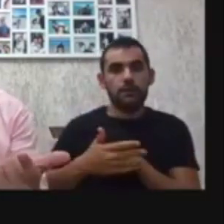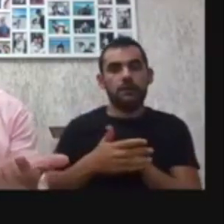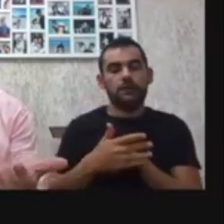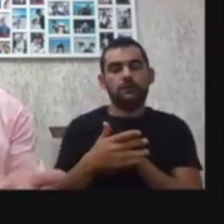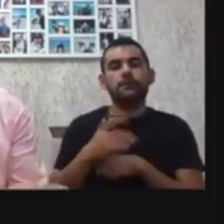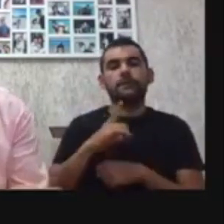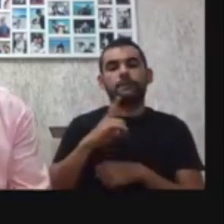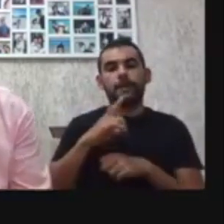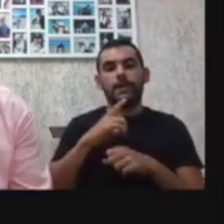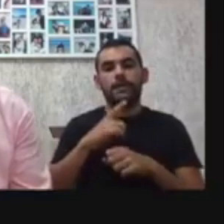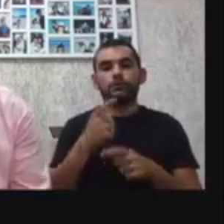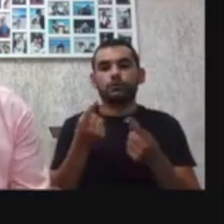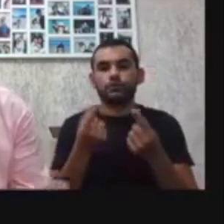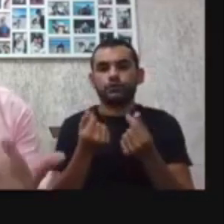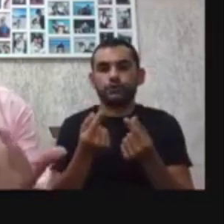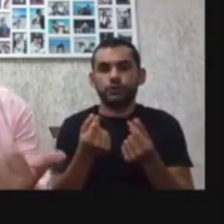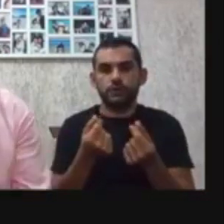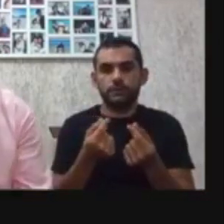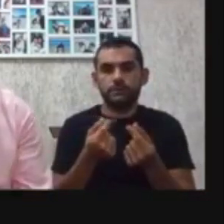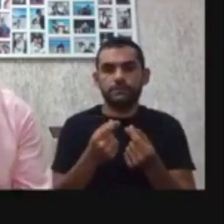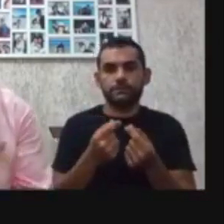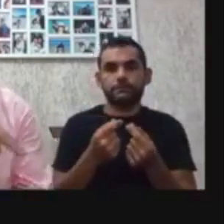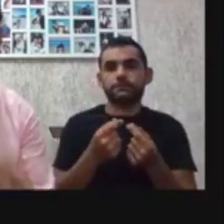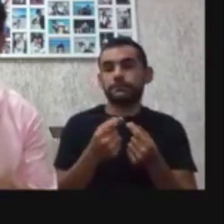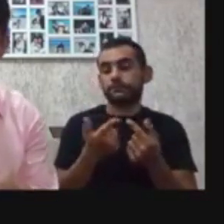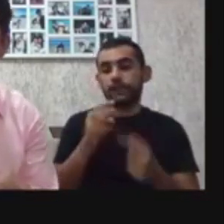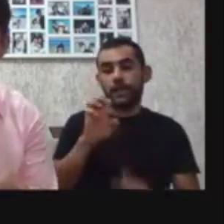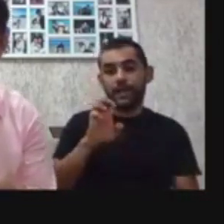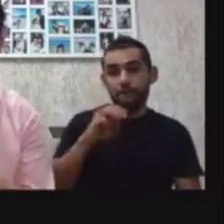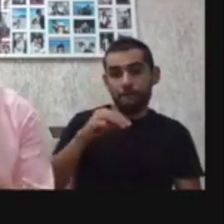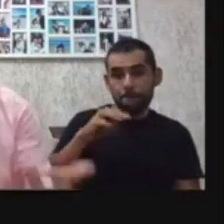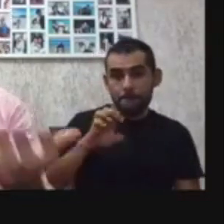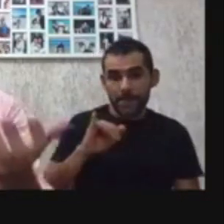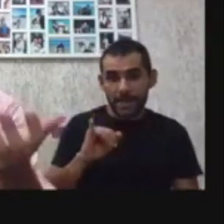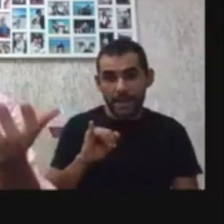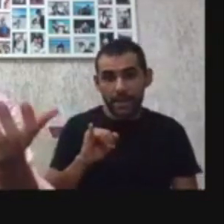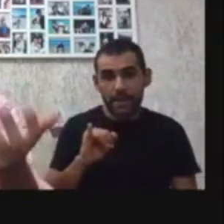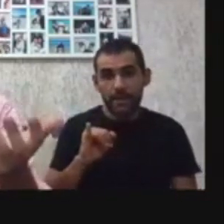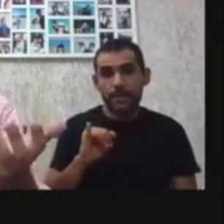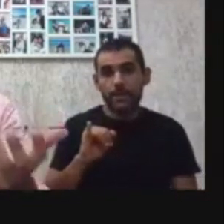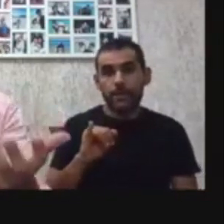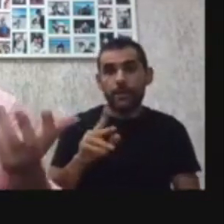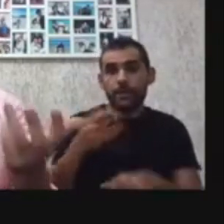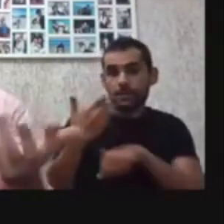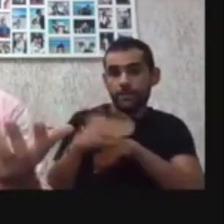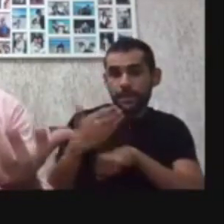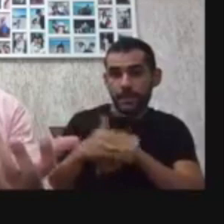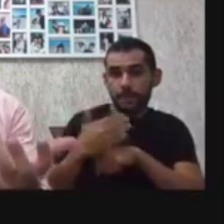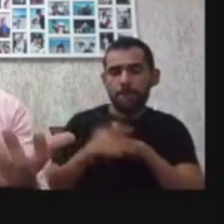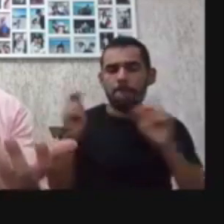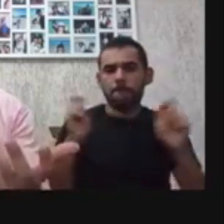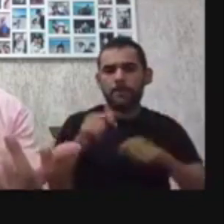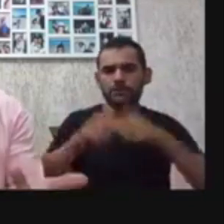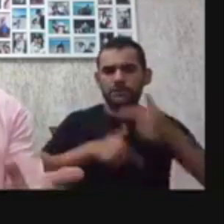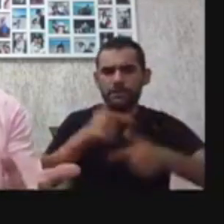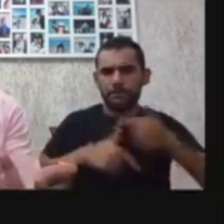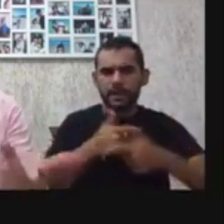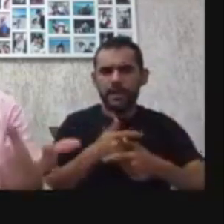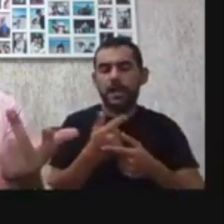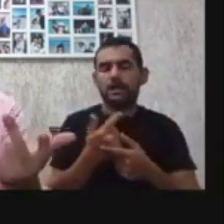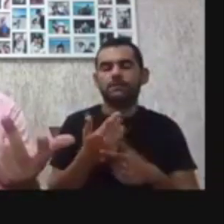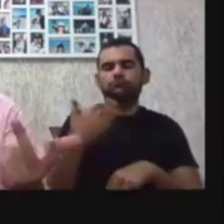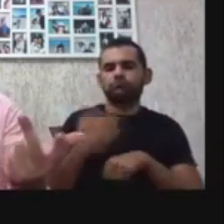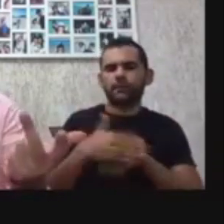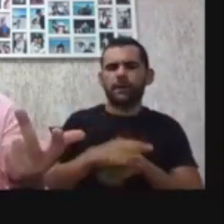ela se tornar uma empreendedora individual, MEI, um microempresário, capacitar para que ela possa trabalhar uma mão de obra